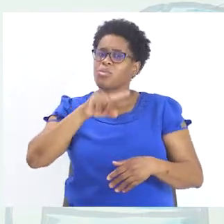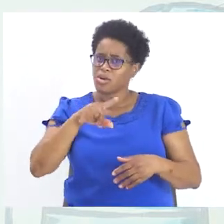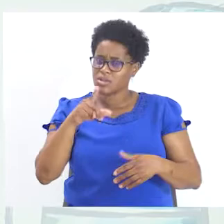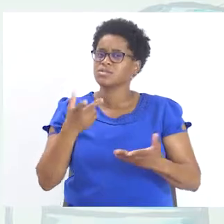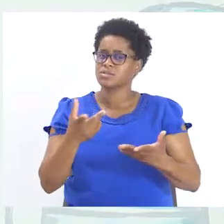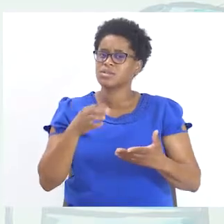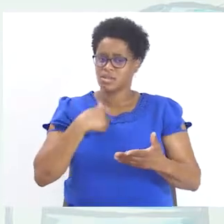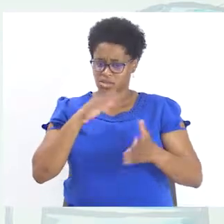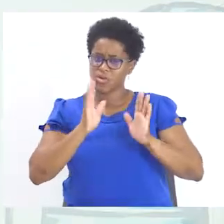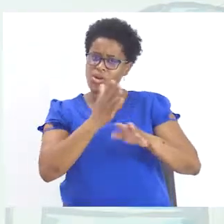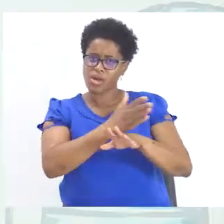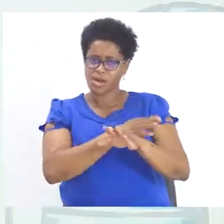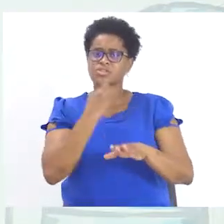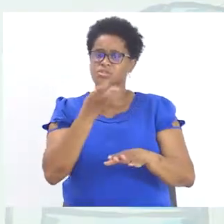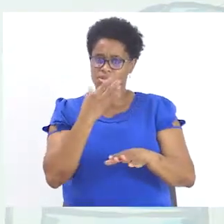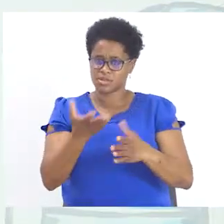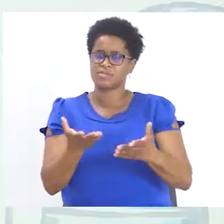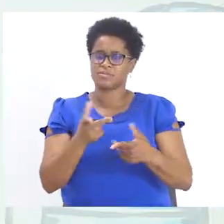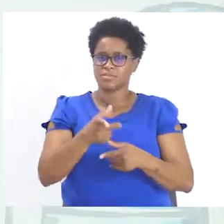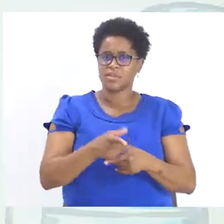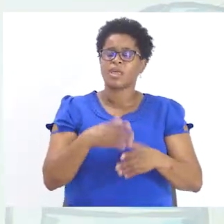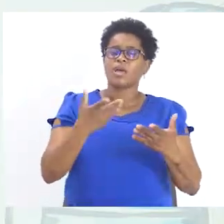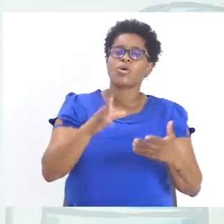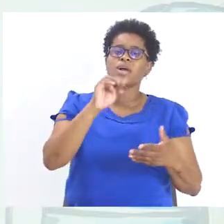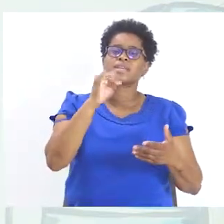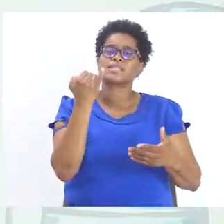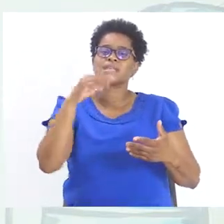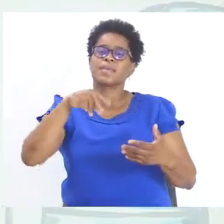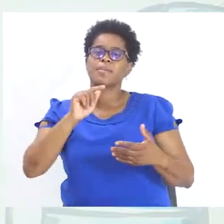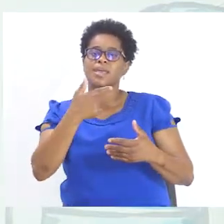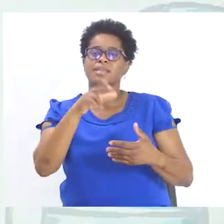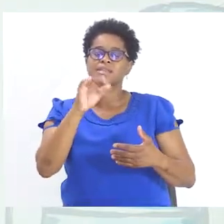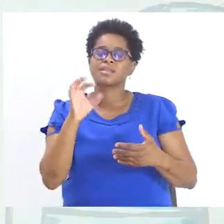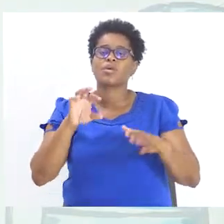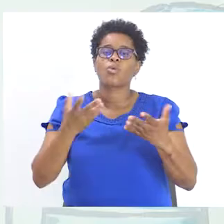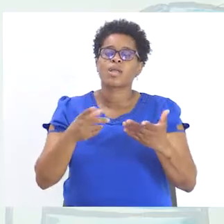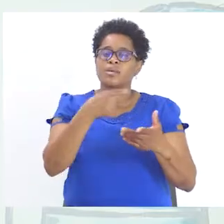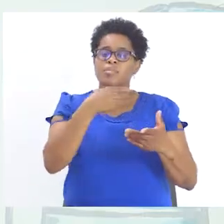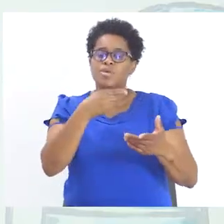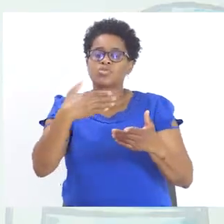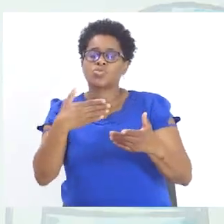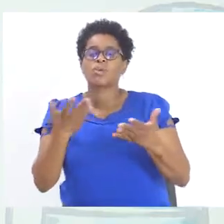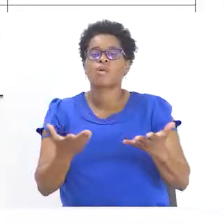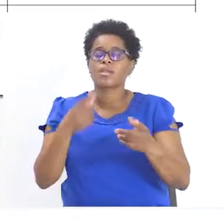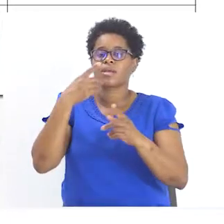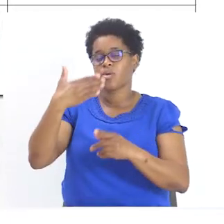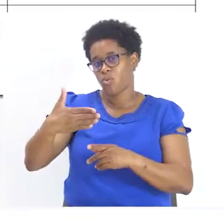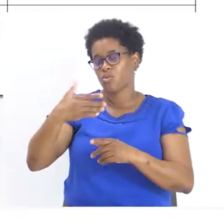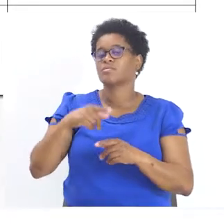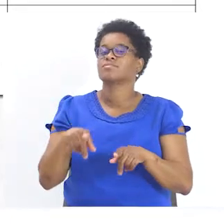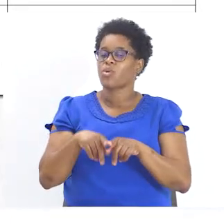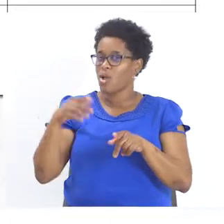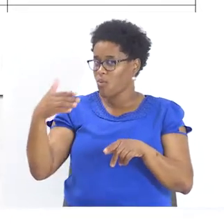isso. Vamos para o monômio simétrico. Qual é o simétrico de menos 1? Simétrico de menos 1 é 1. Muito